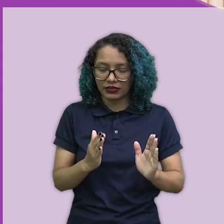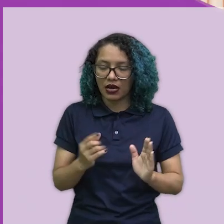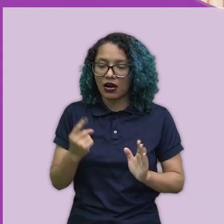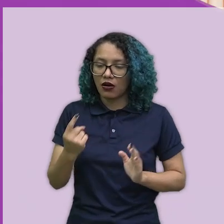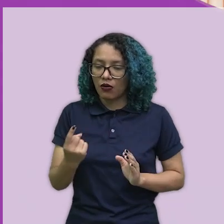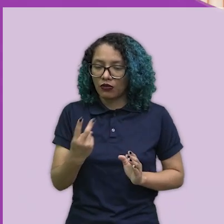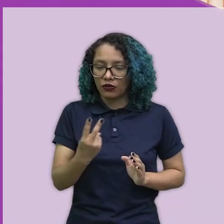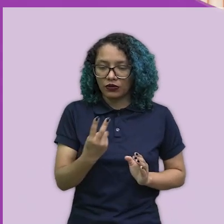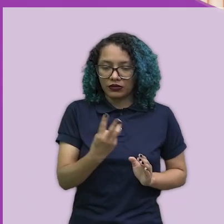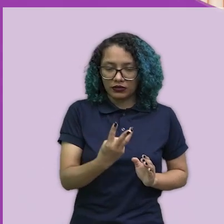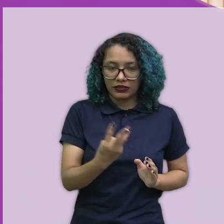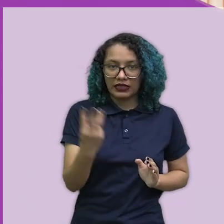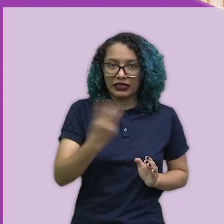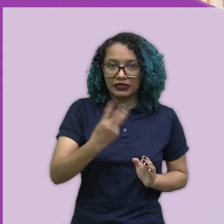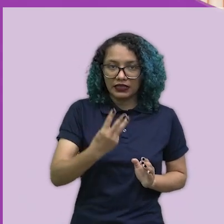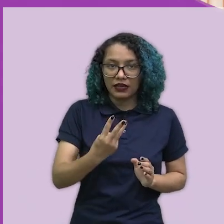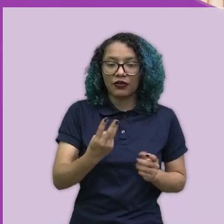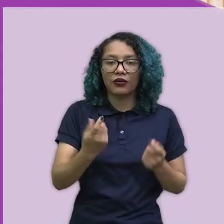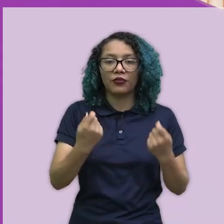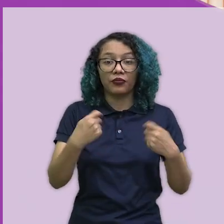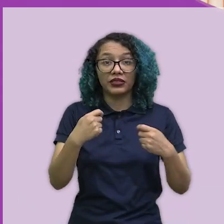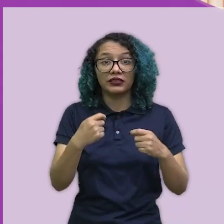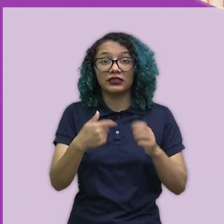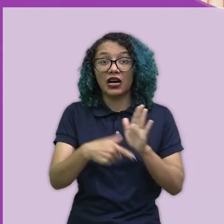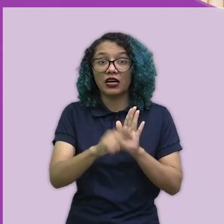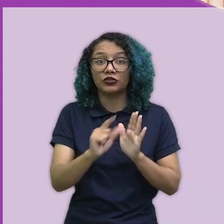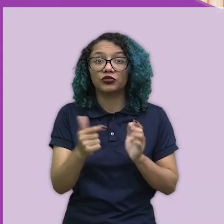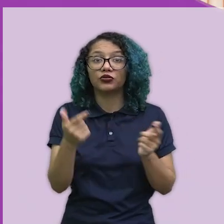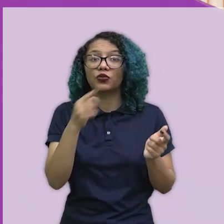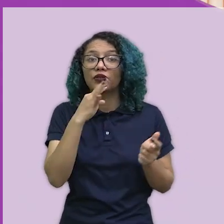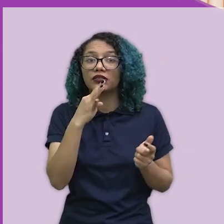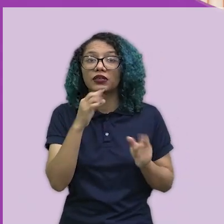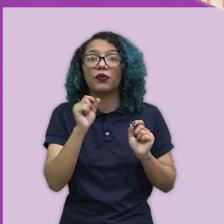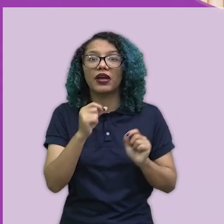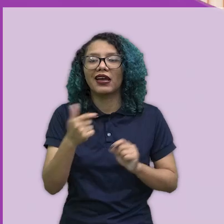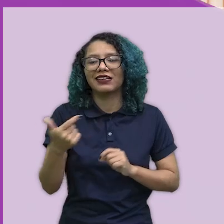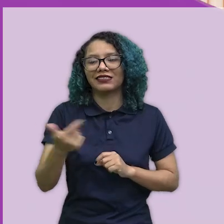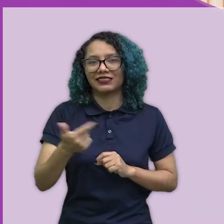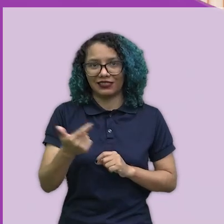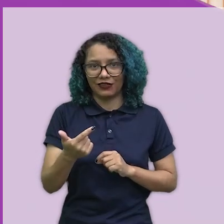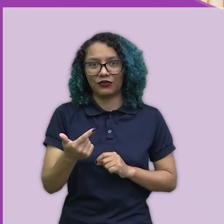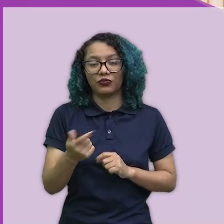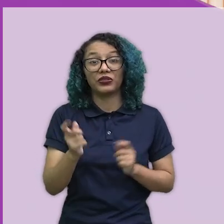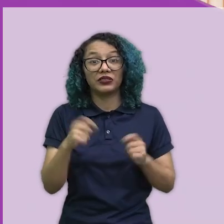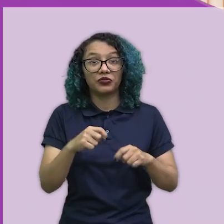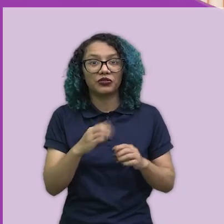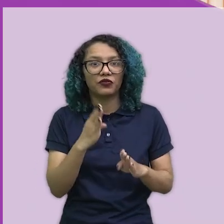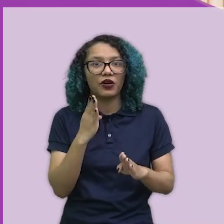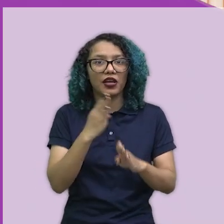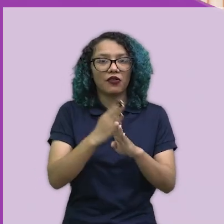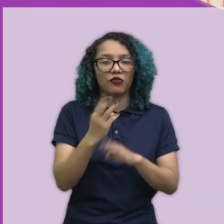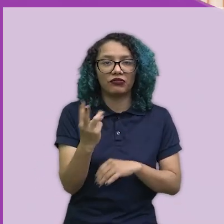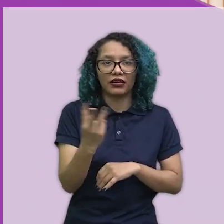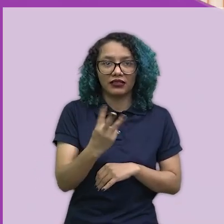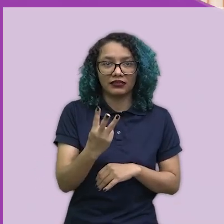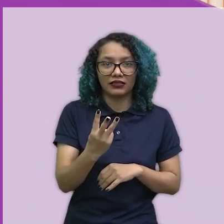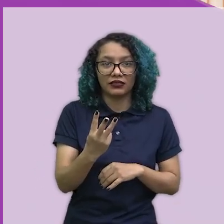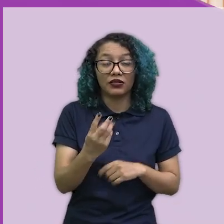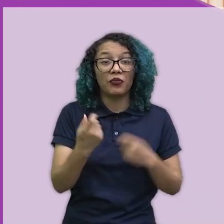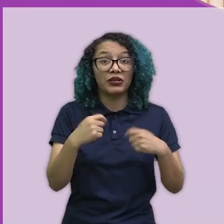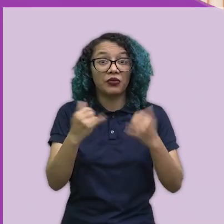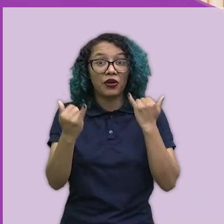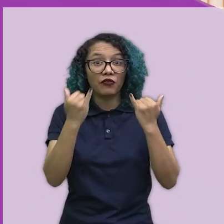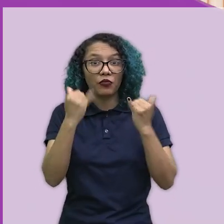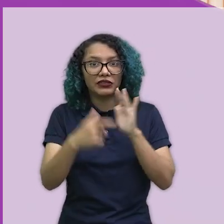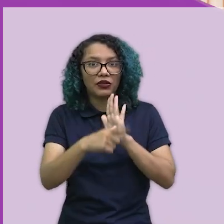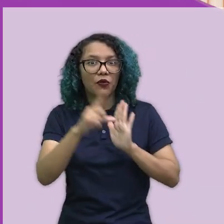sequência, eu preciso conhecer quem é o segundo termo. Então, veja, para eu definir o terceiro, eu precisei de uma informação